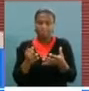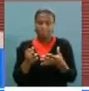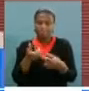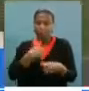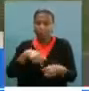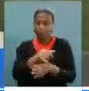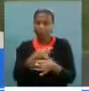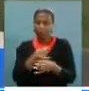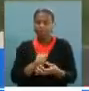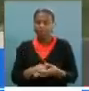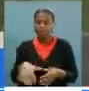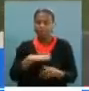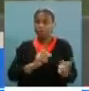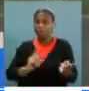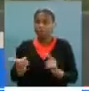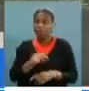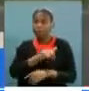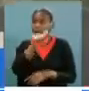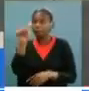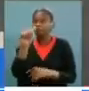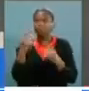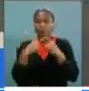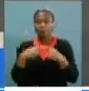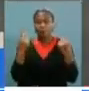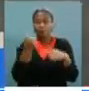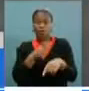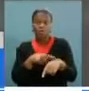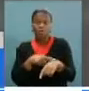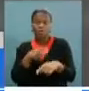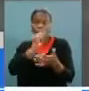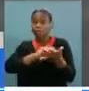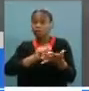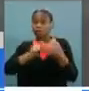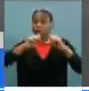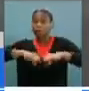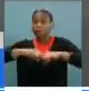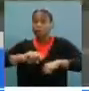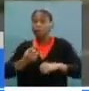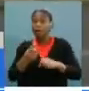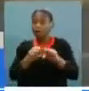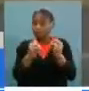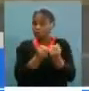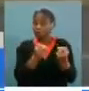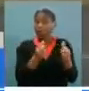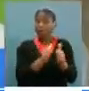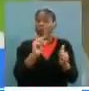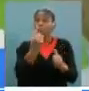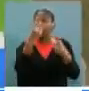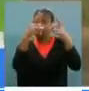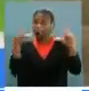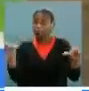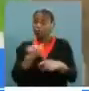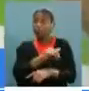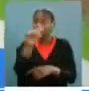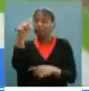entre as nossas ilhas. No domínio dos transportes aéreos, anunciou para breve a assinatura de um acordo parasocial com a única operadora